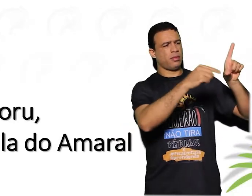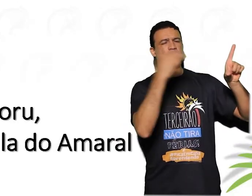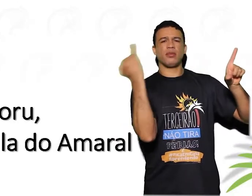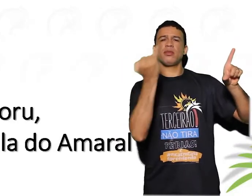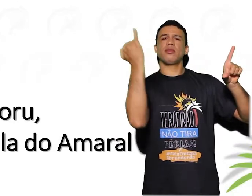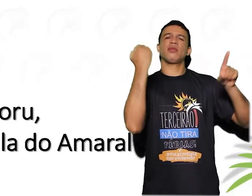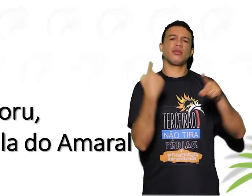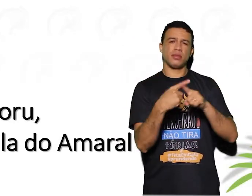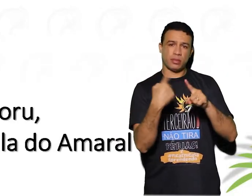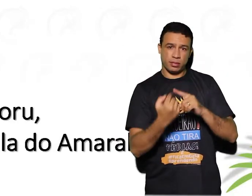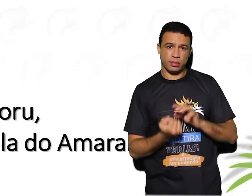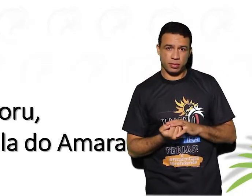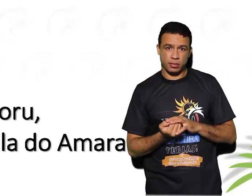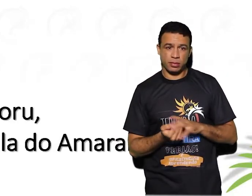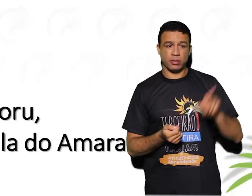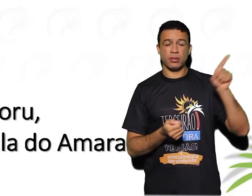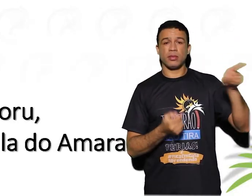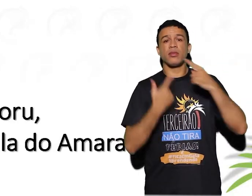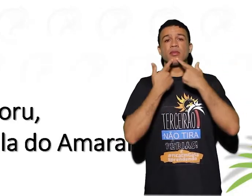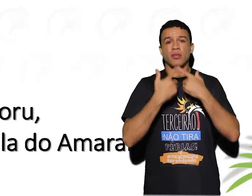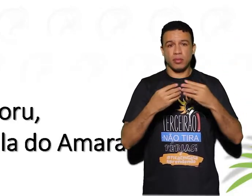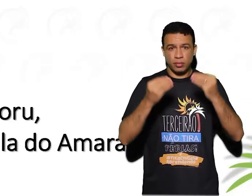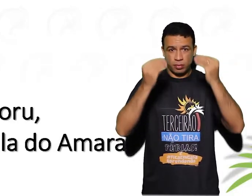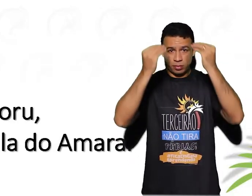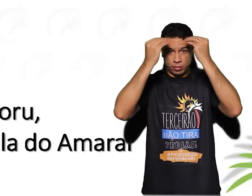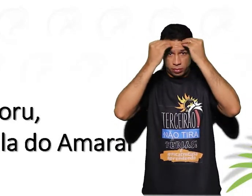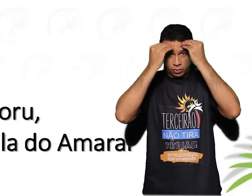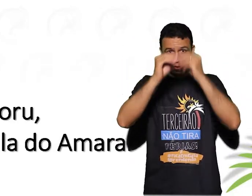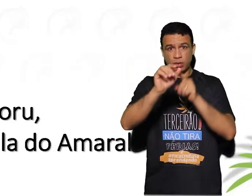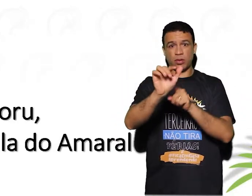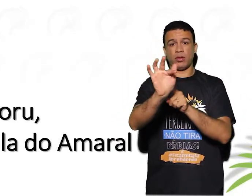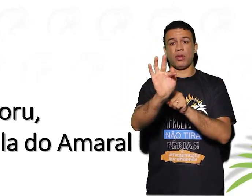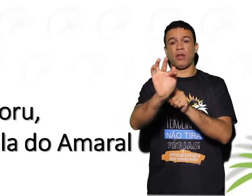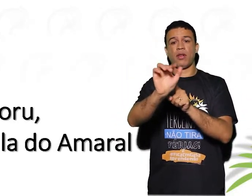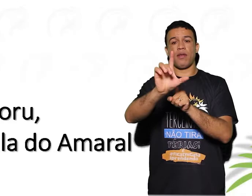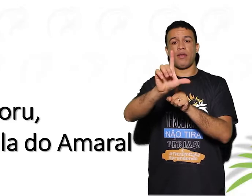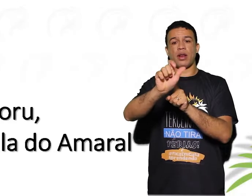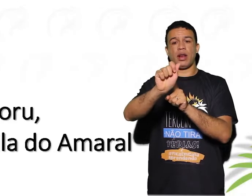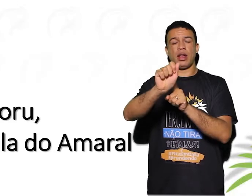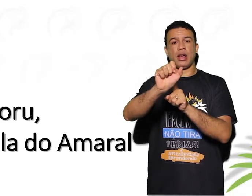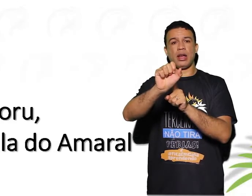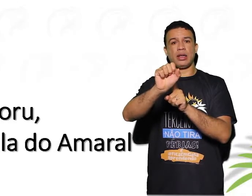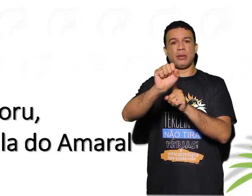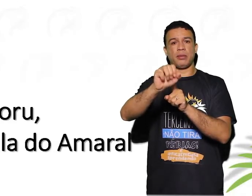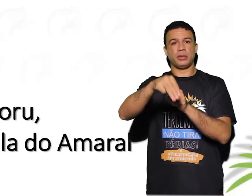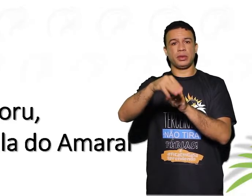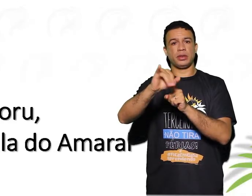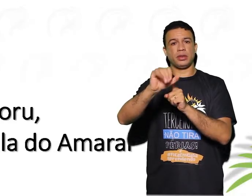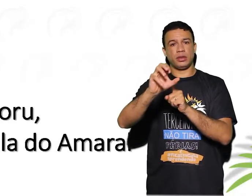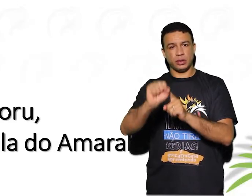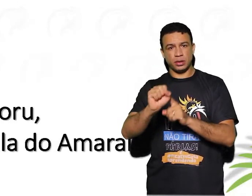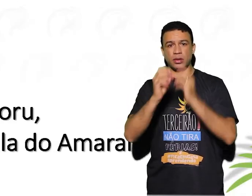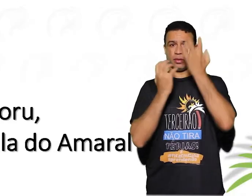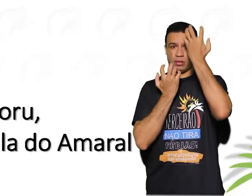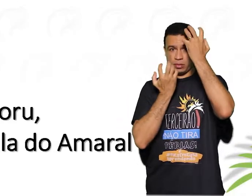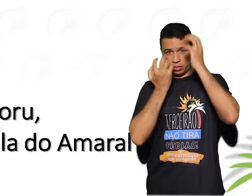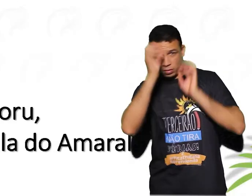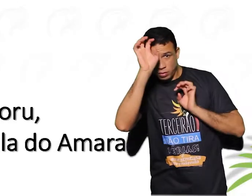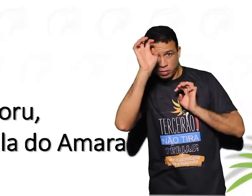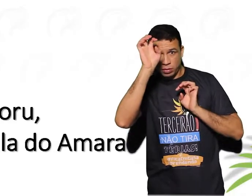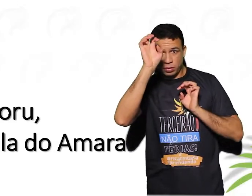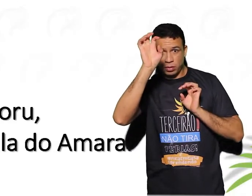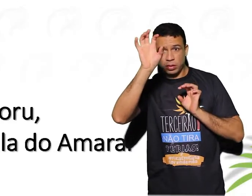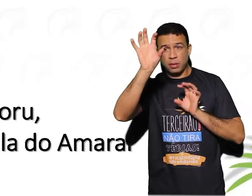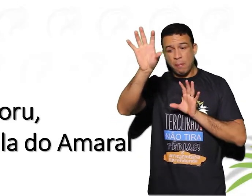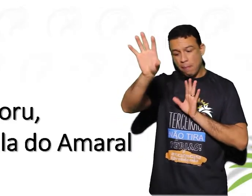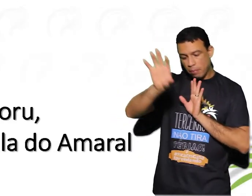que esse quadro é tão importante? Bom, o Abaporu, ele tem a linguagem do fauvismo europeu, a linguagem do cubismo europeu, a linguagem do expressionismo europeu